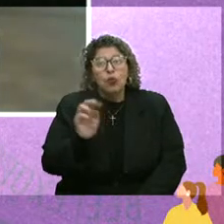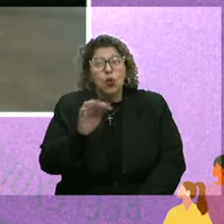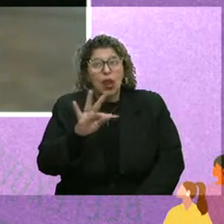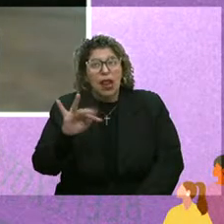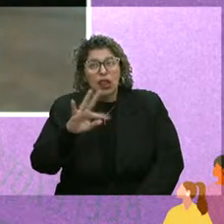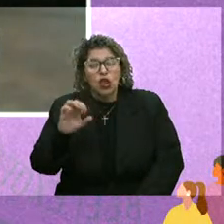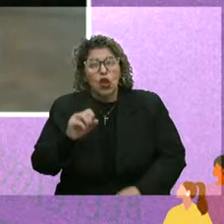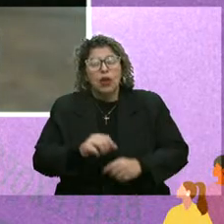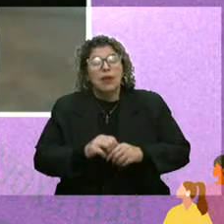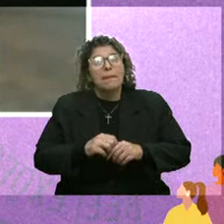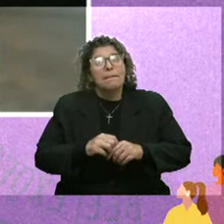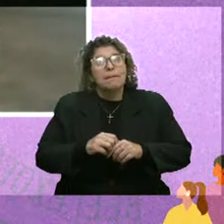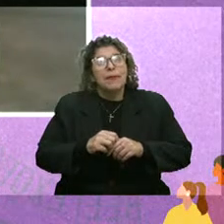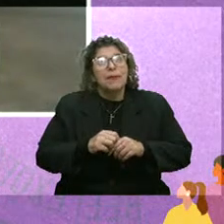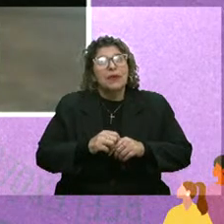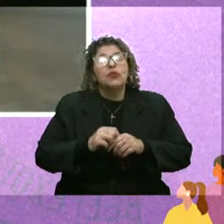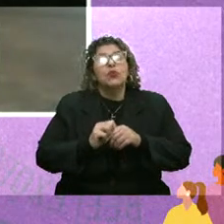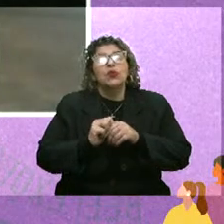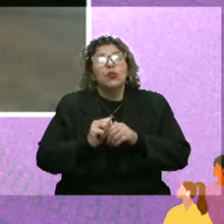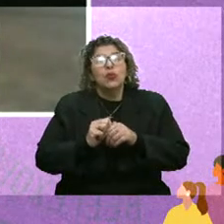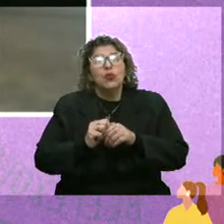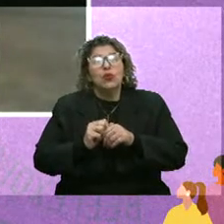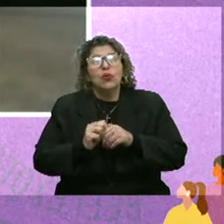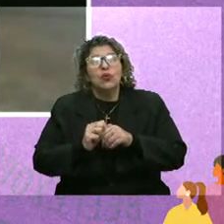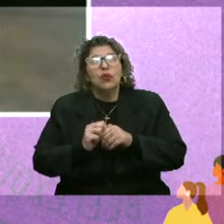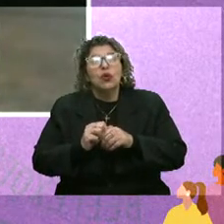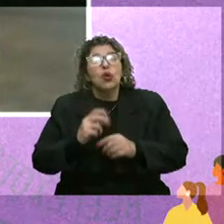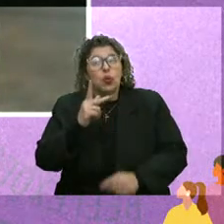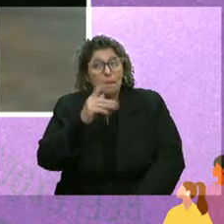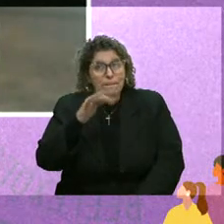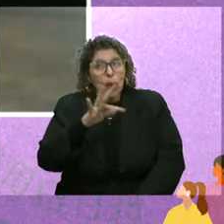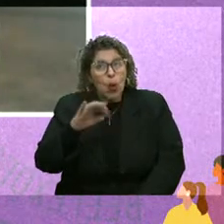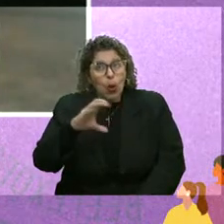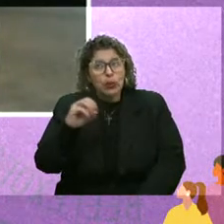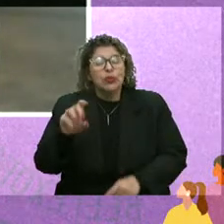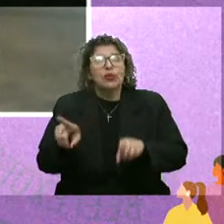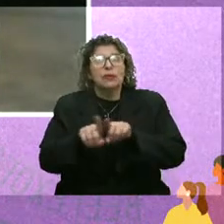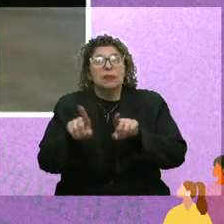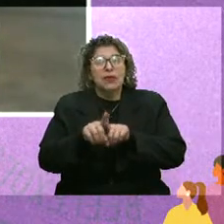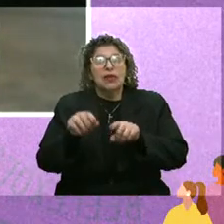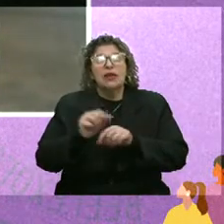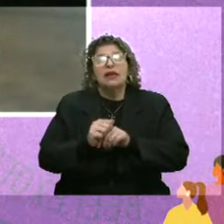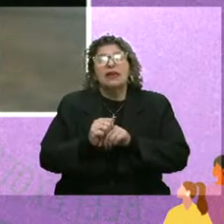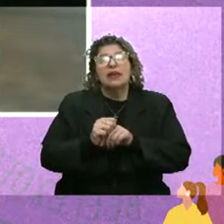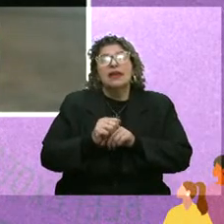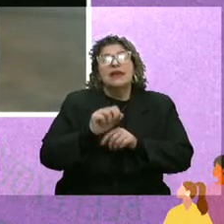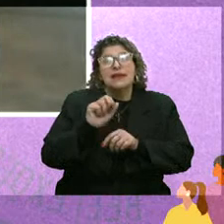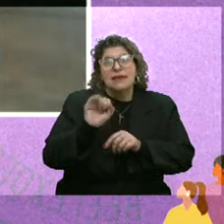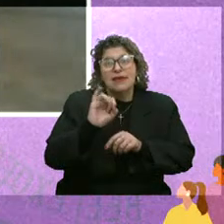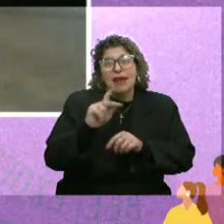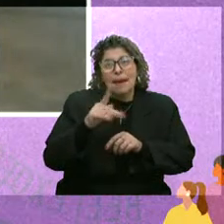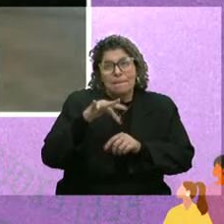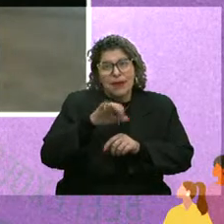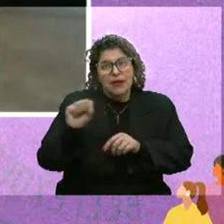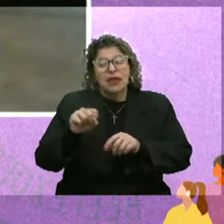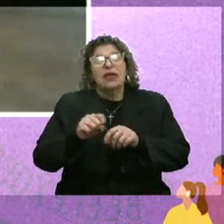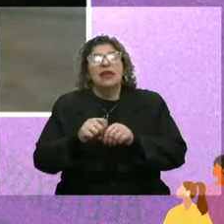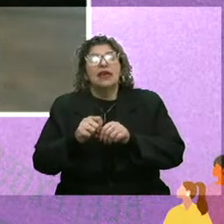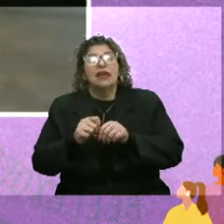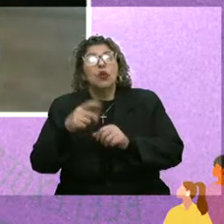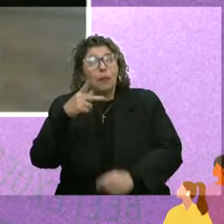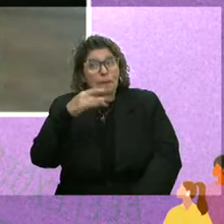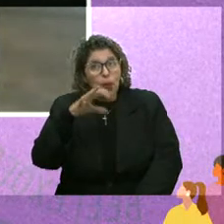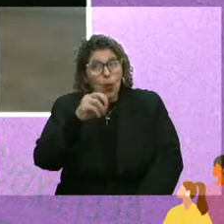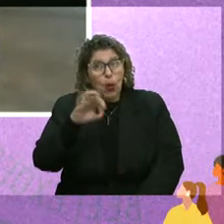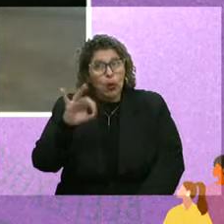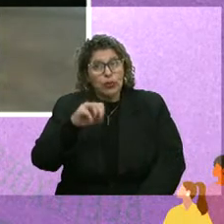baixa complexidade do IABI e estamos estimulando hospitais, como por exemplo Vila Nova, façam efetivamente também